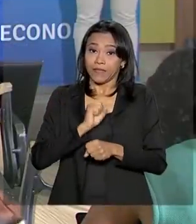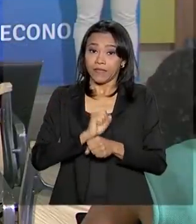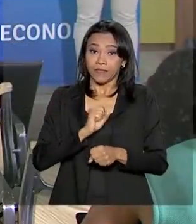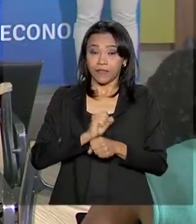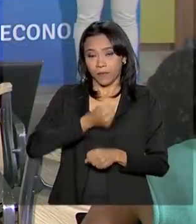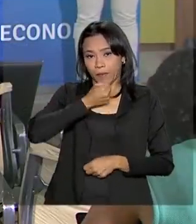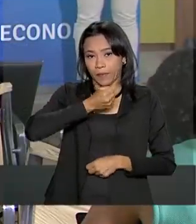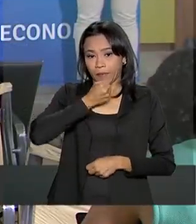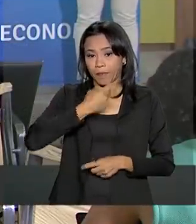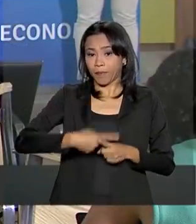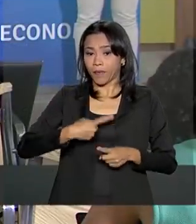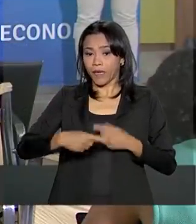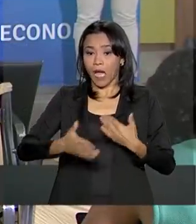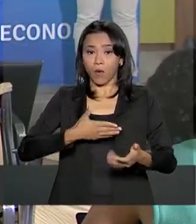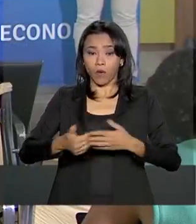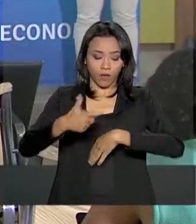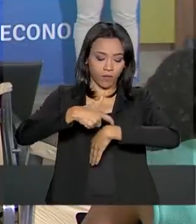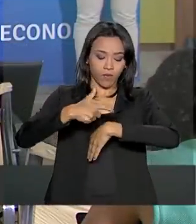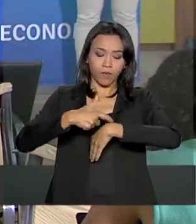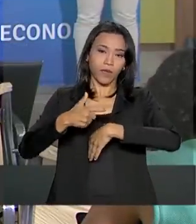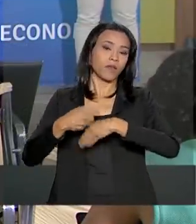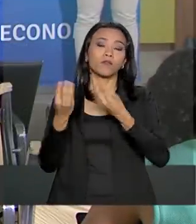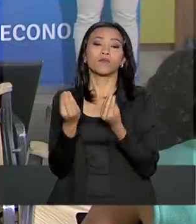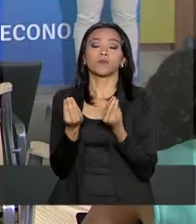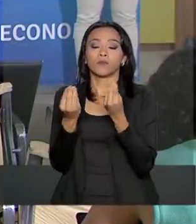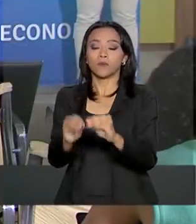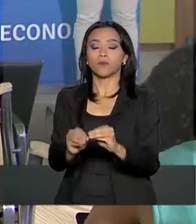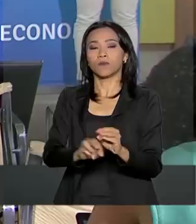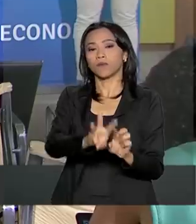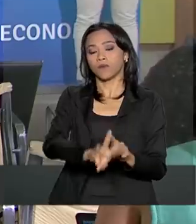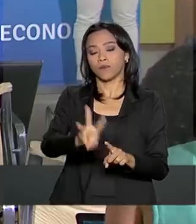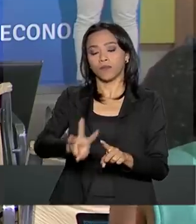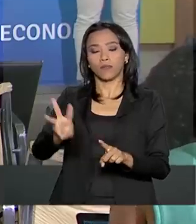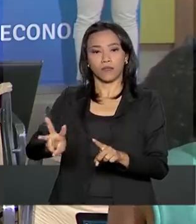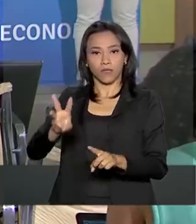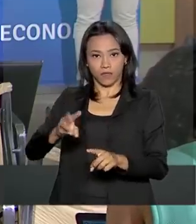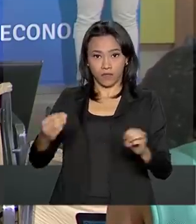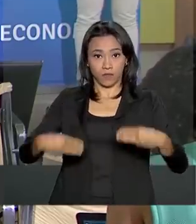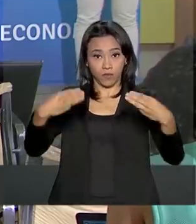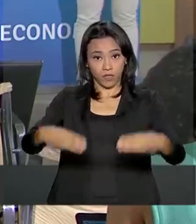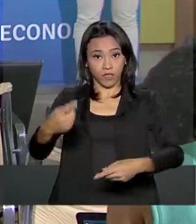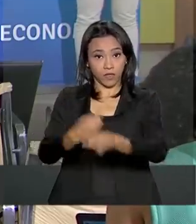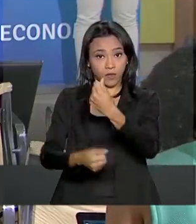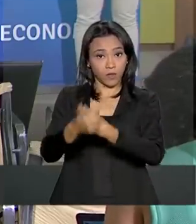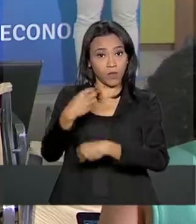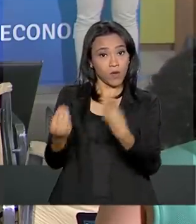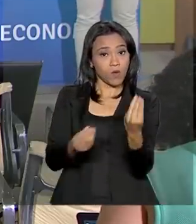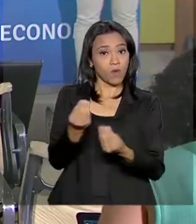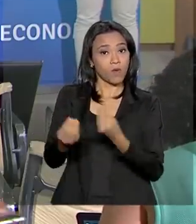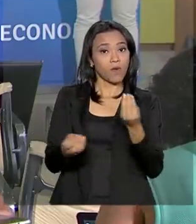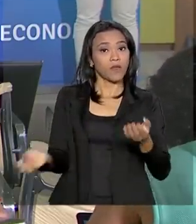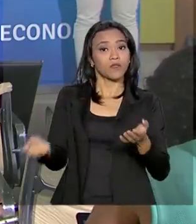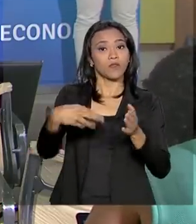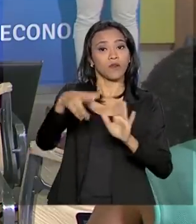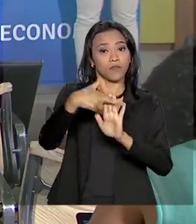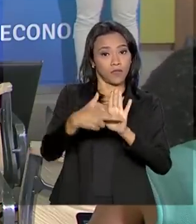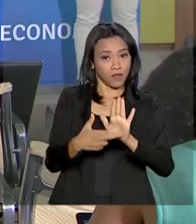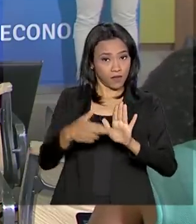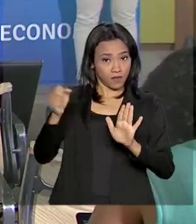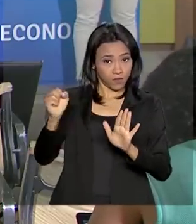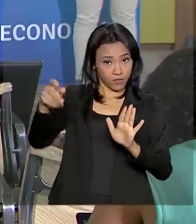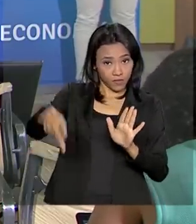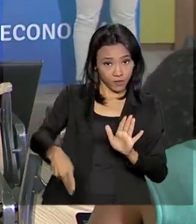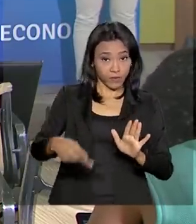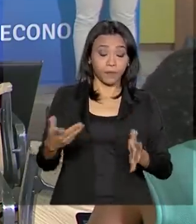qualquer momento deve ser divulgado no site do Ministério da Economia os dados de como fica essa nova previdência. E a questão do governo federal